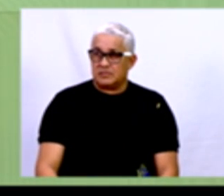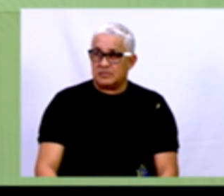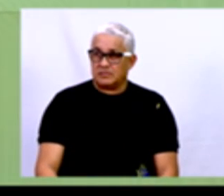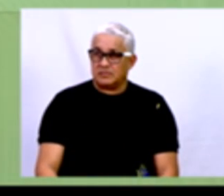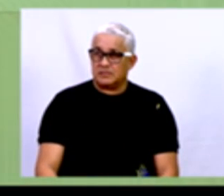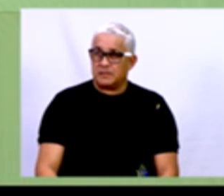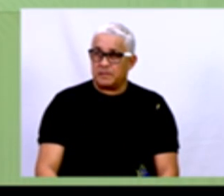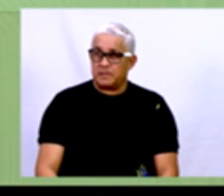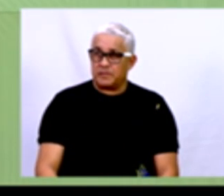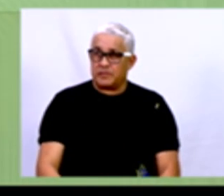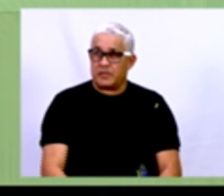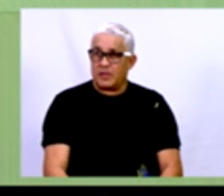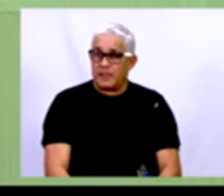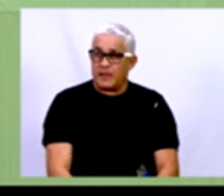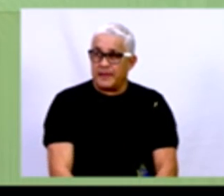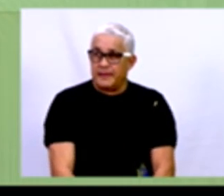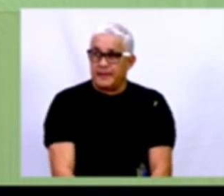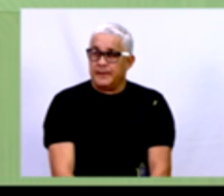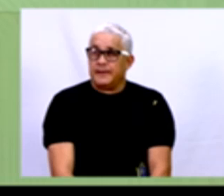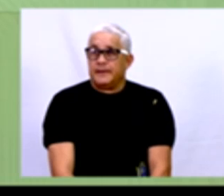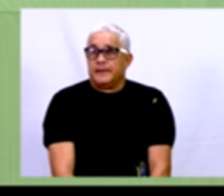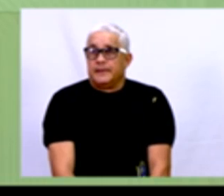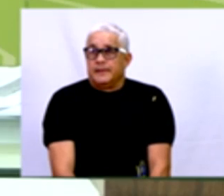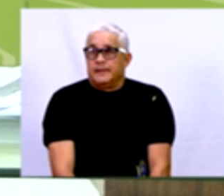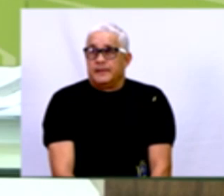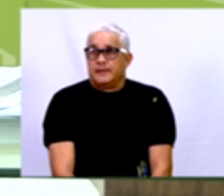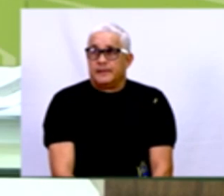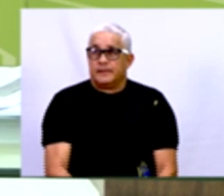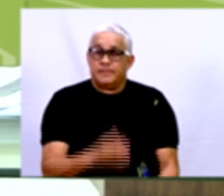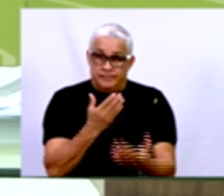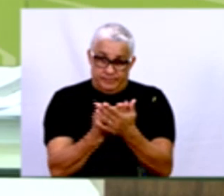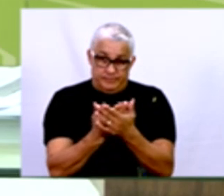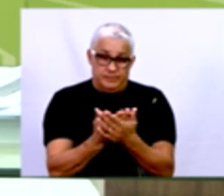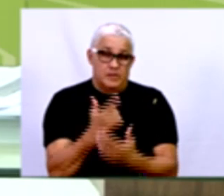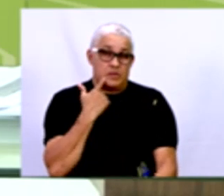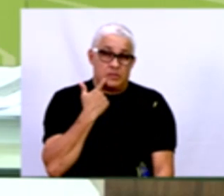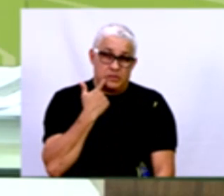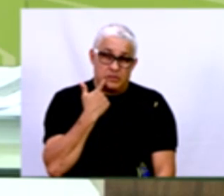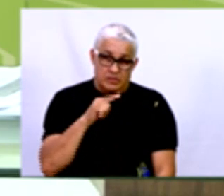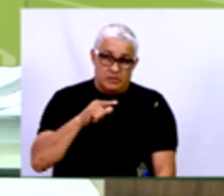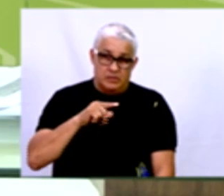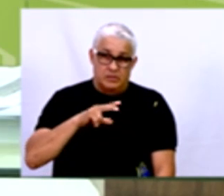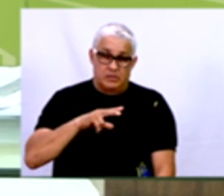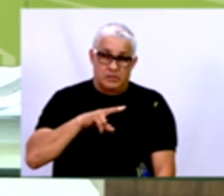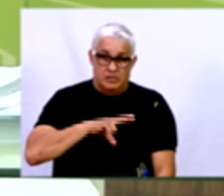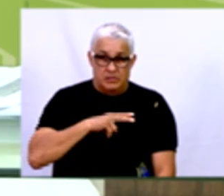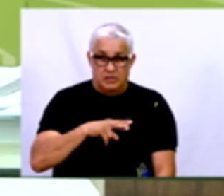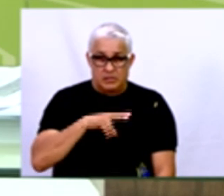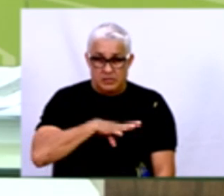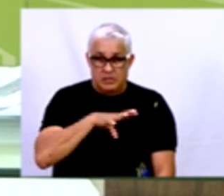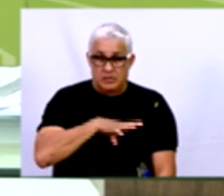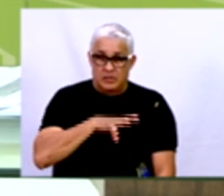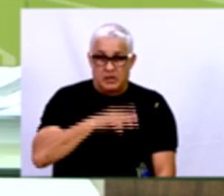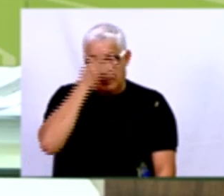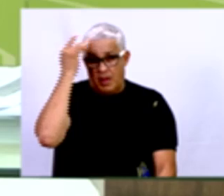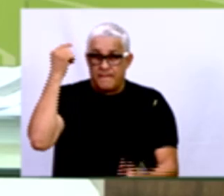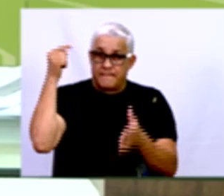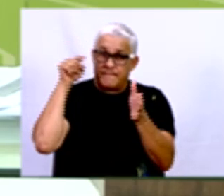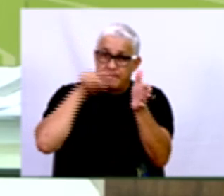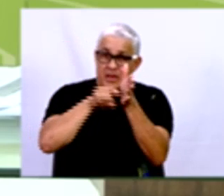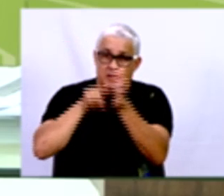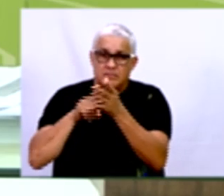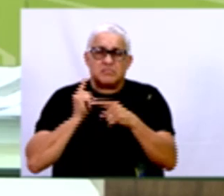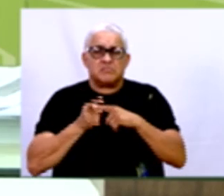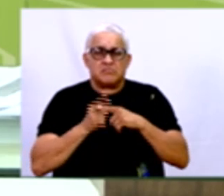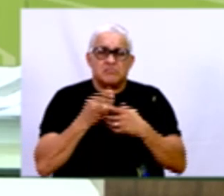Ok. Então, quando a gente vai estudar a língua portuguesa, né, muitas pessoas se perguntam o porquê de estudar a